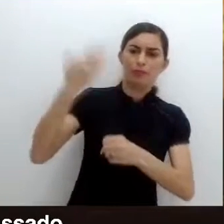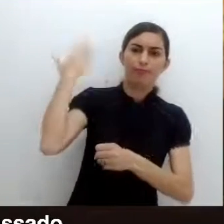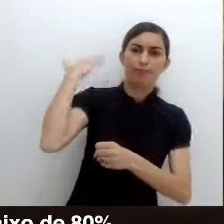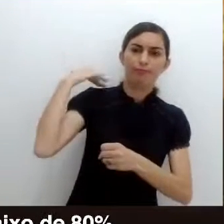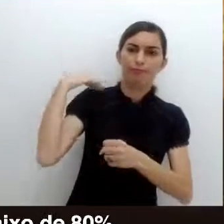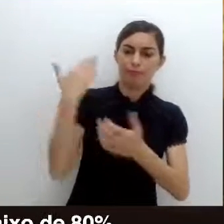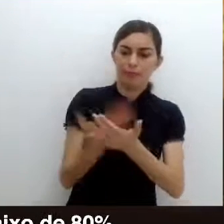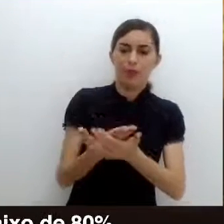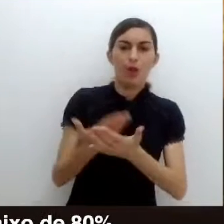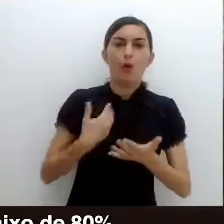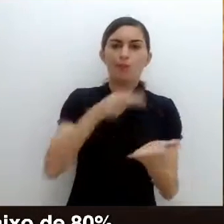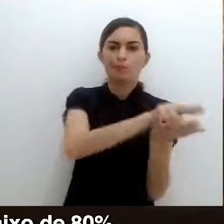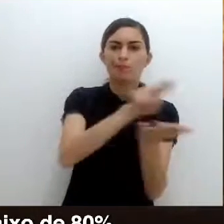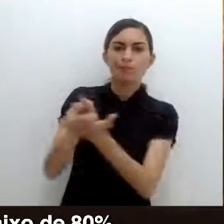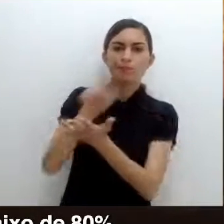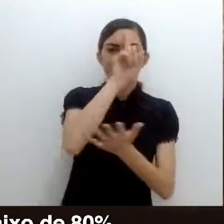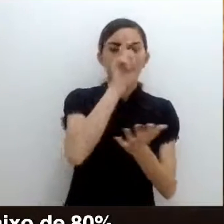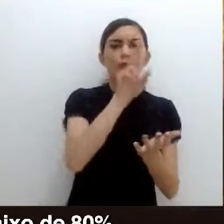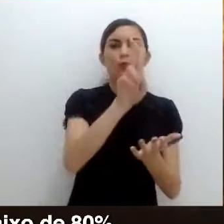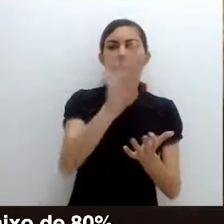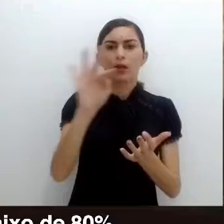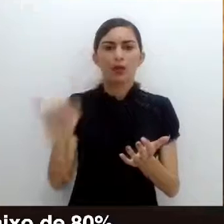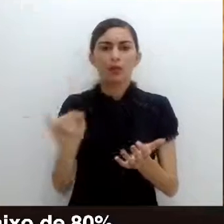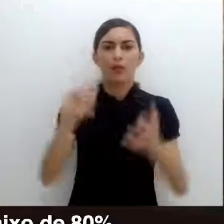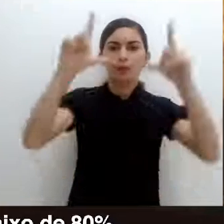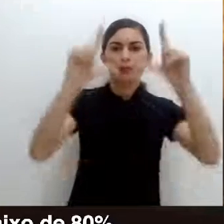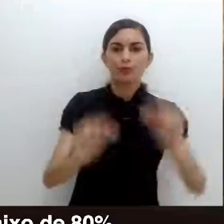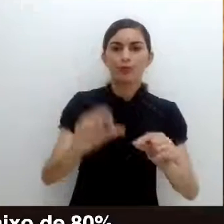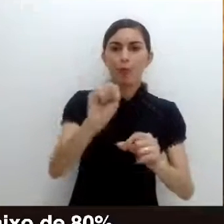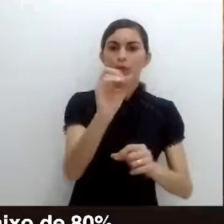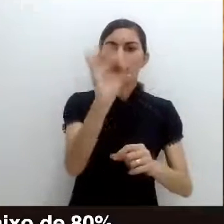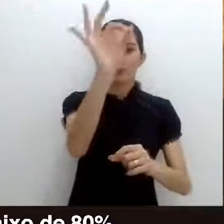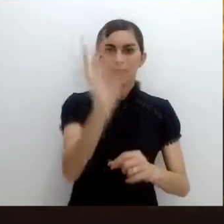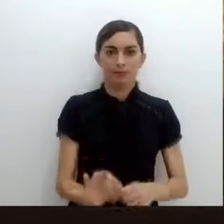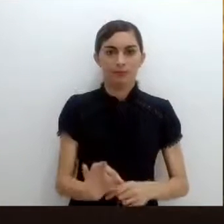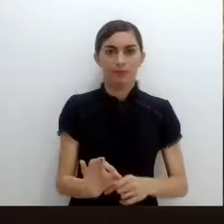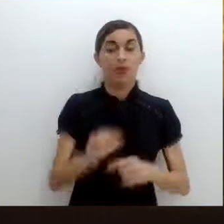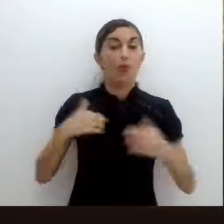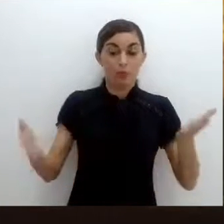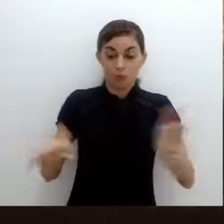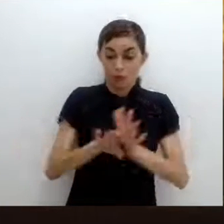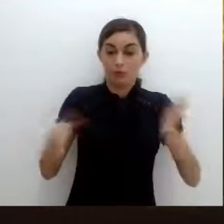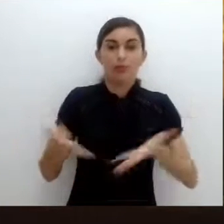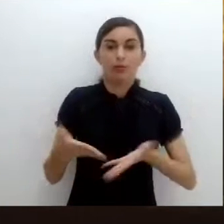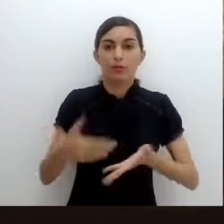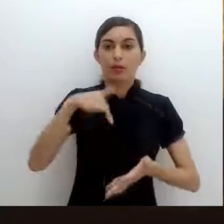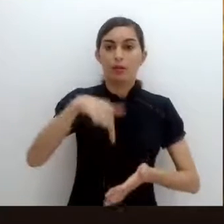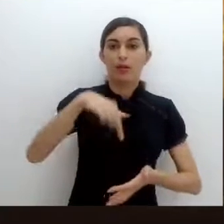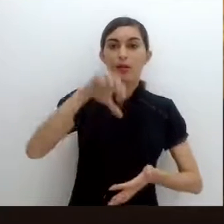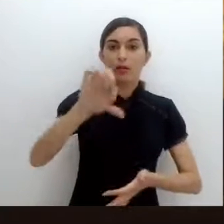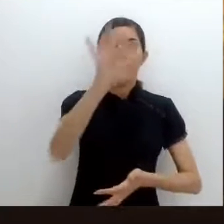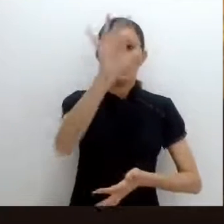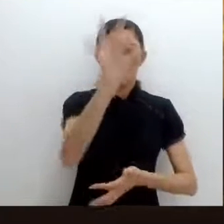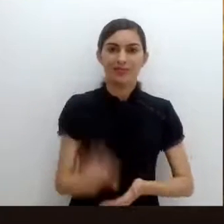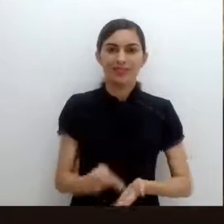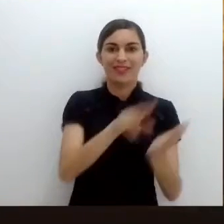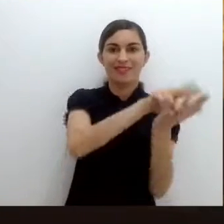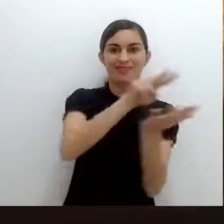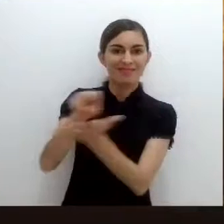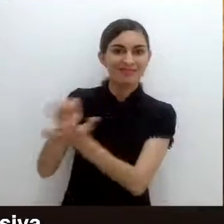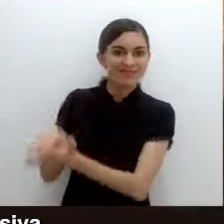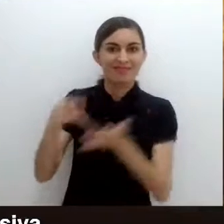passado, nossa taxa de ocupação de leitos, de UTI, ficou abaixo de 80%. Chegamos hoje a 79%